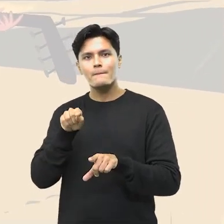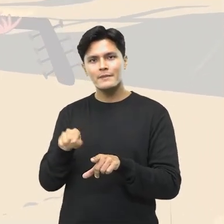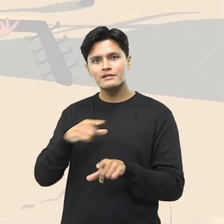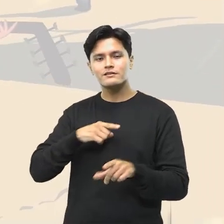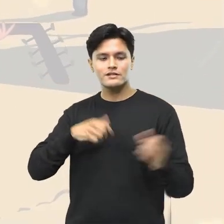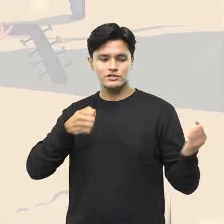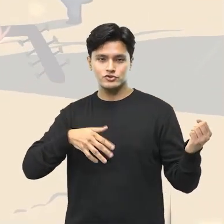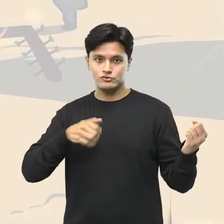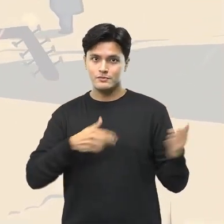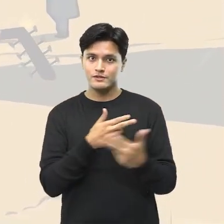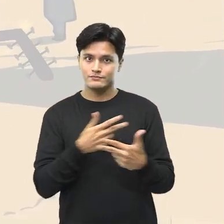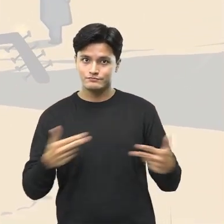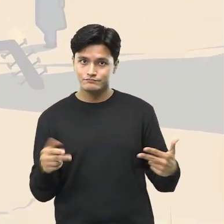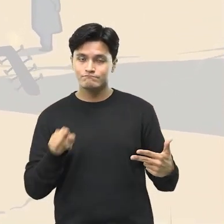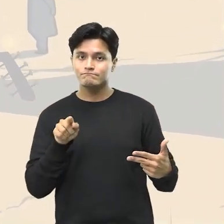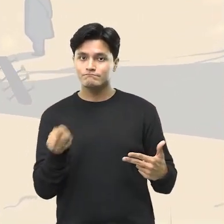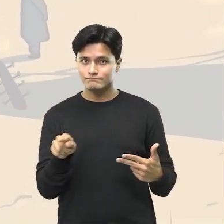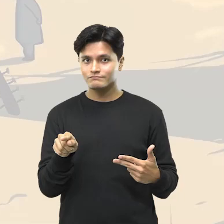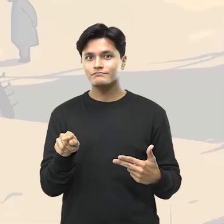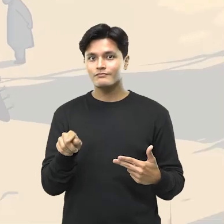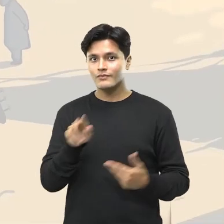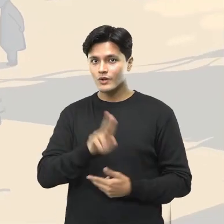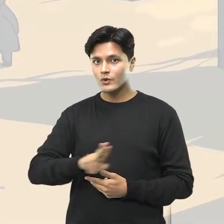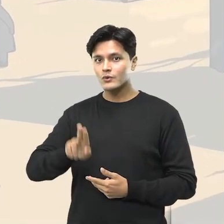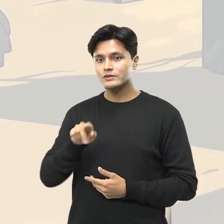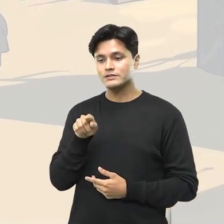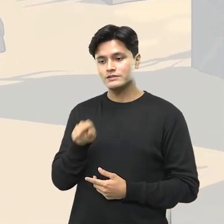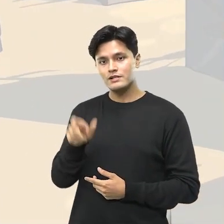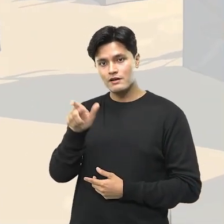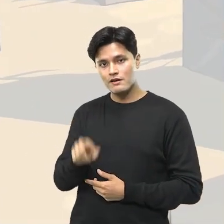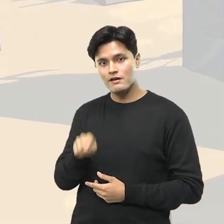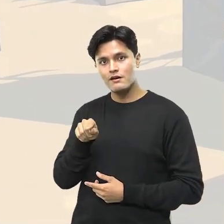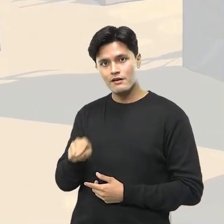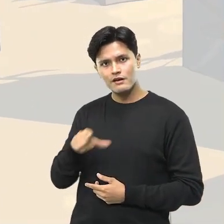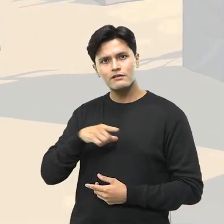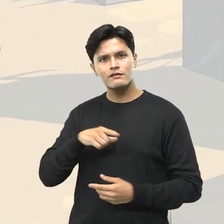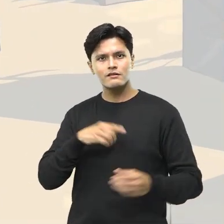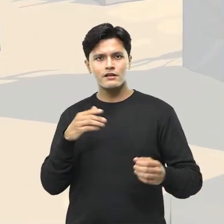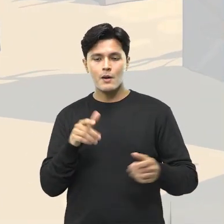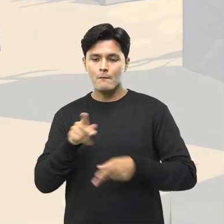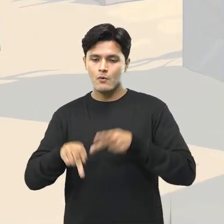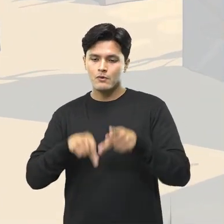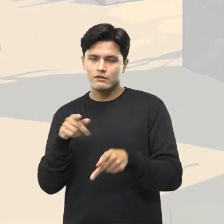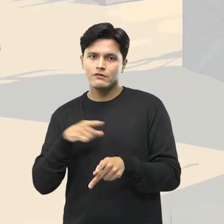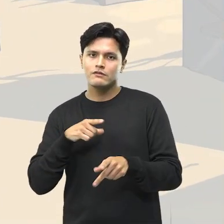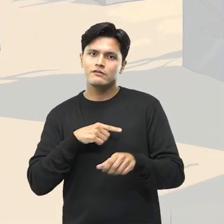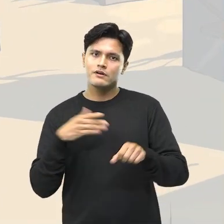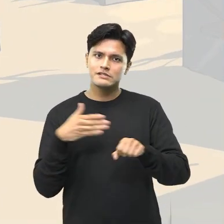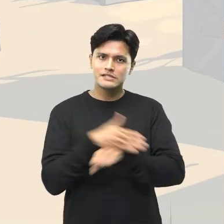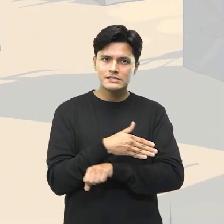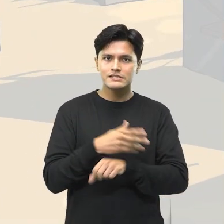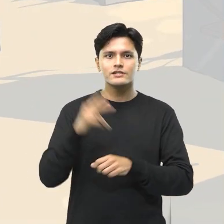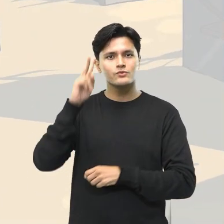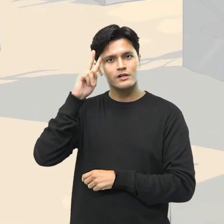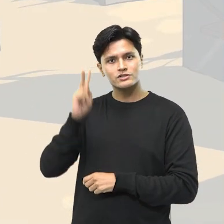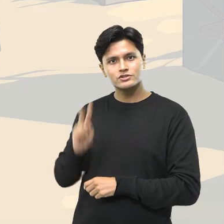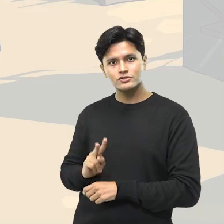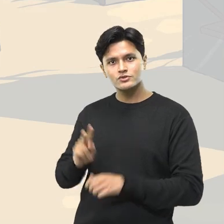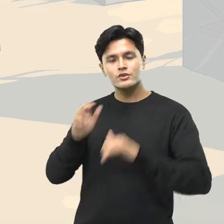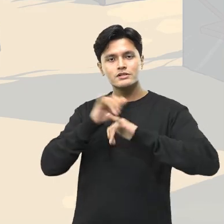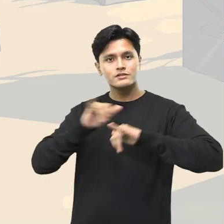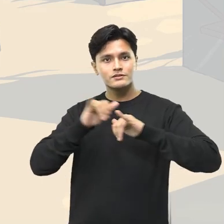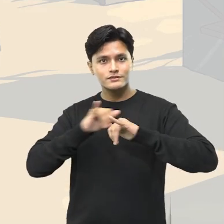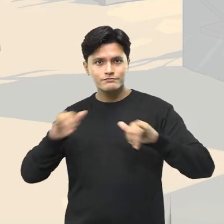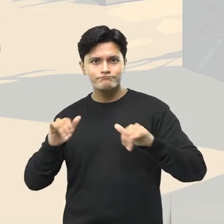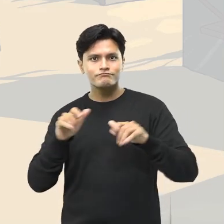musicais. Era através dos trovadores que a população tinha acesso às histórias e notícias, uma vez que, na época, a